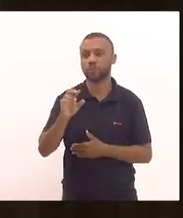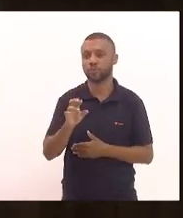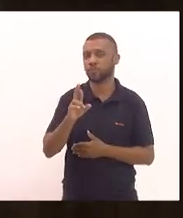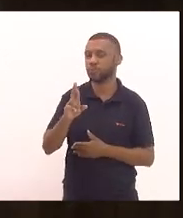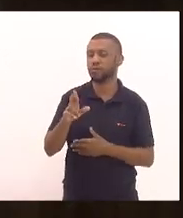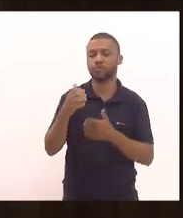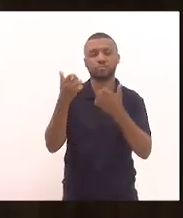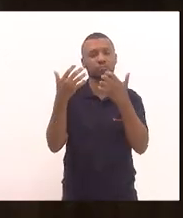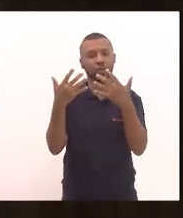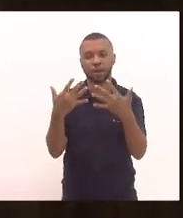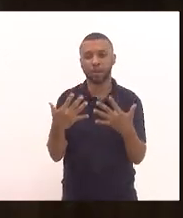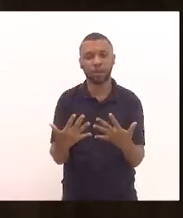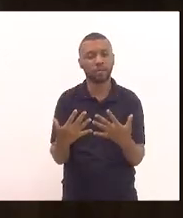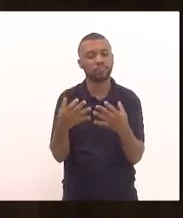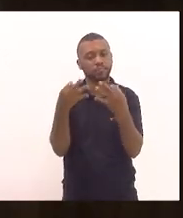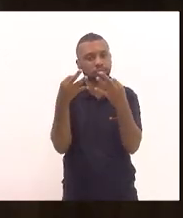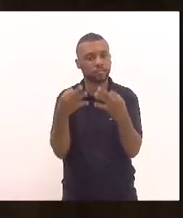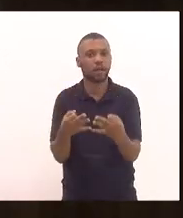exatamente